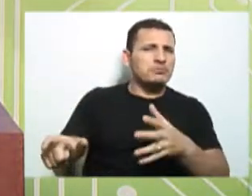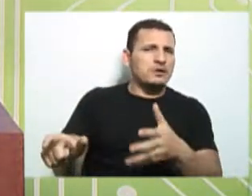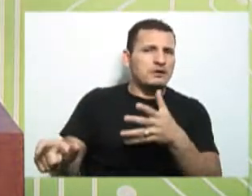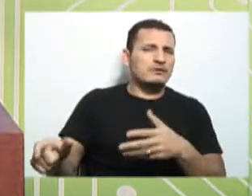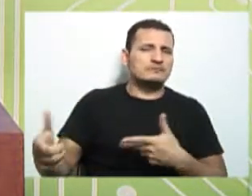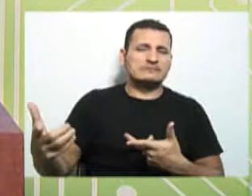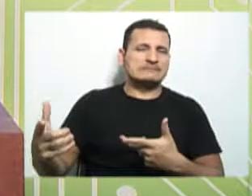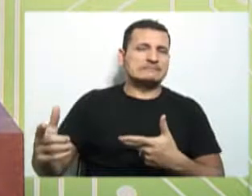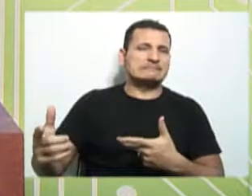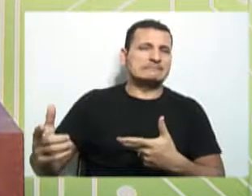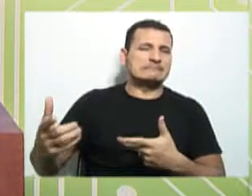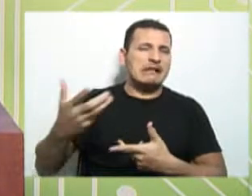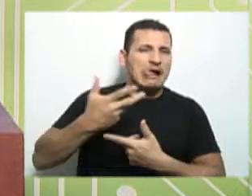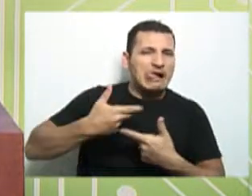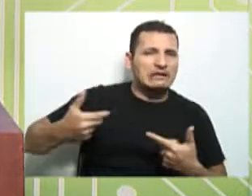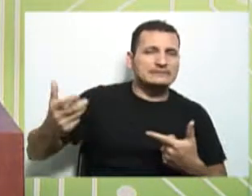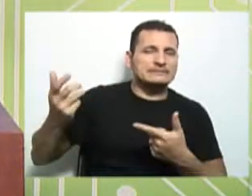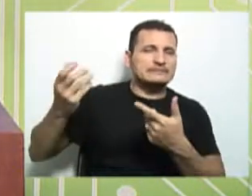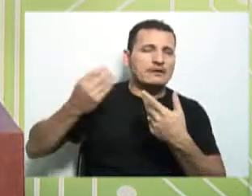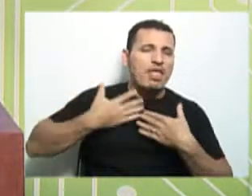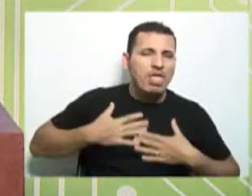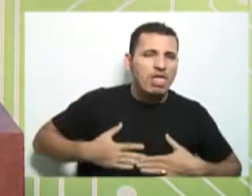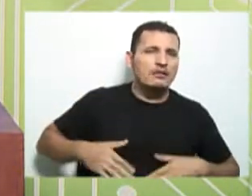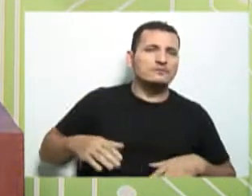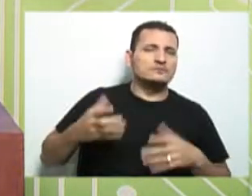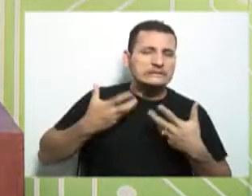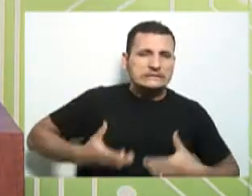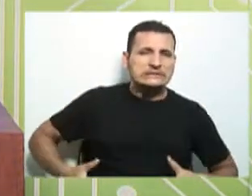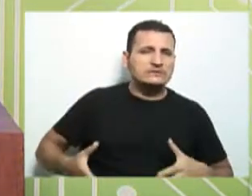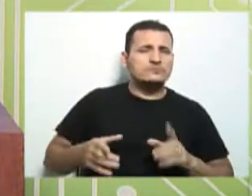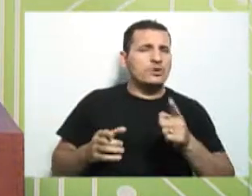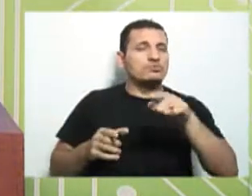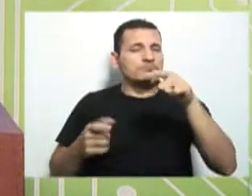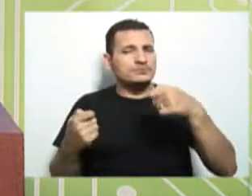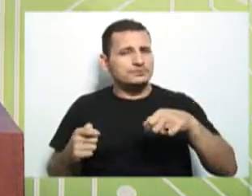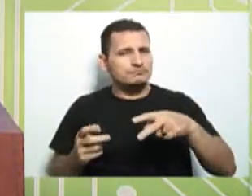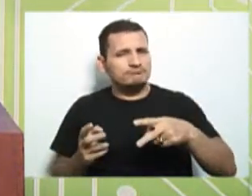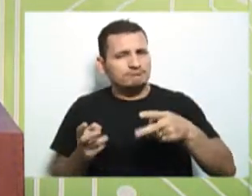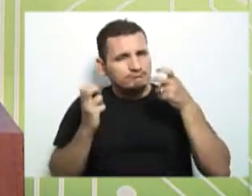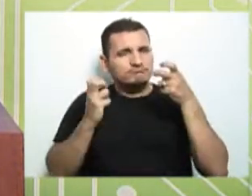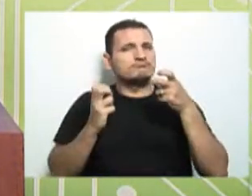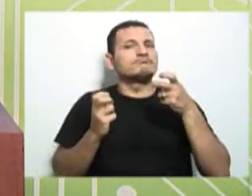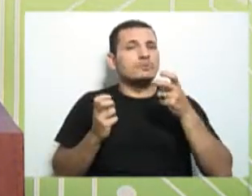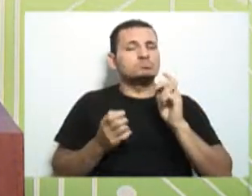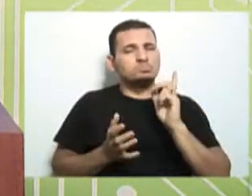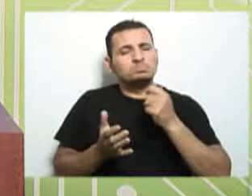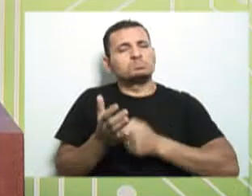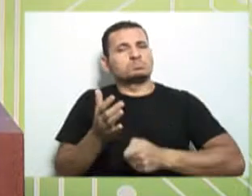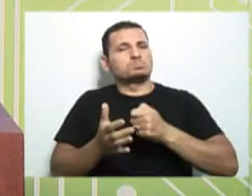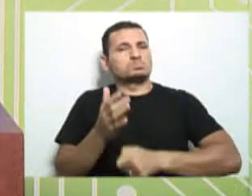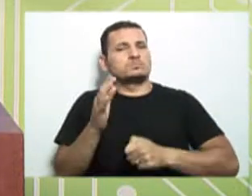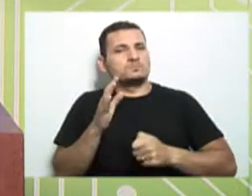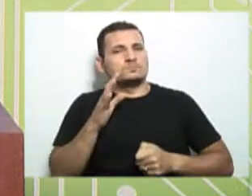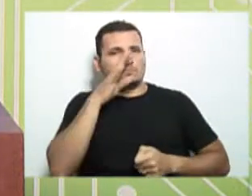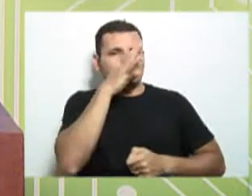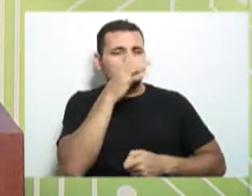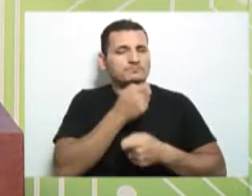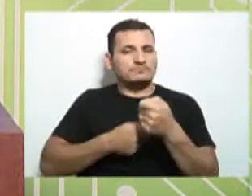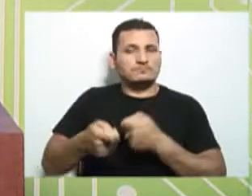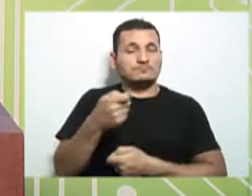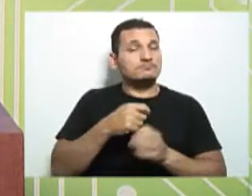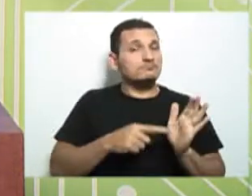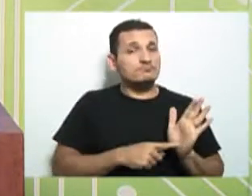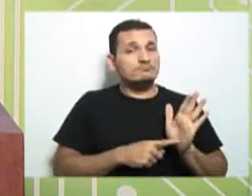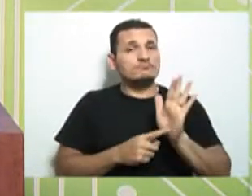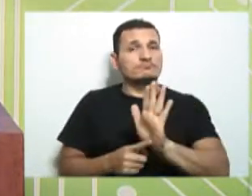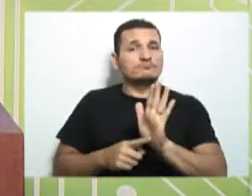cansar, e aí você precisa ter essa habilidade comportamental de perseverar, inclusive para negociação. Talvez para mostrar para o outro